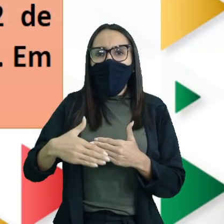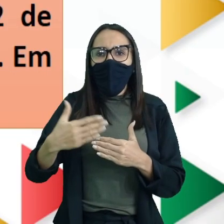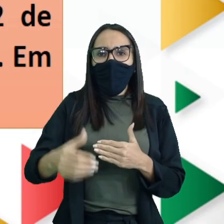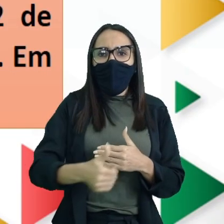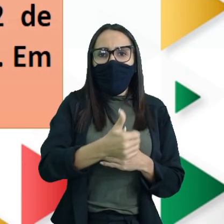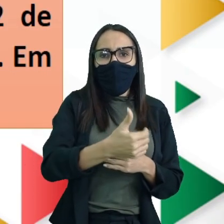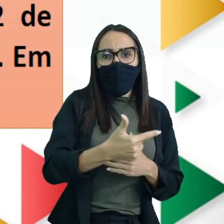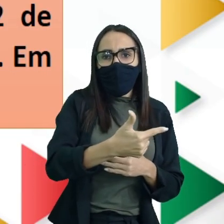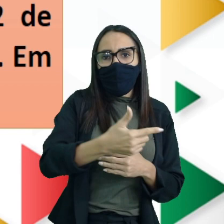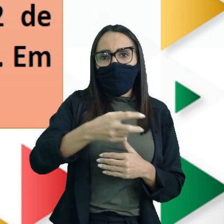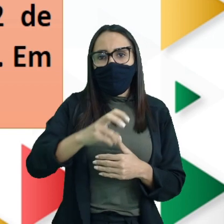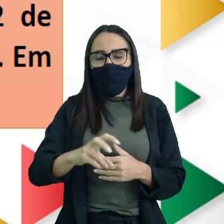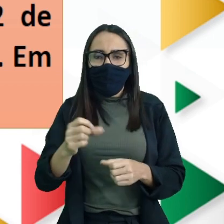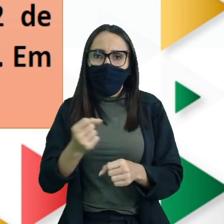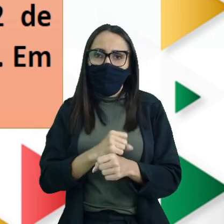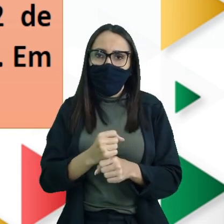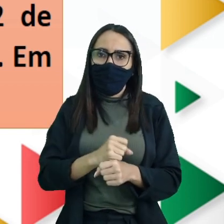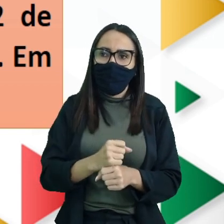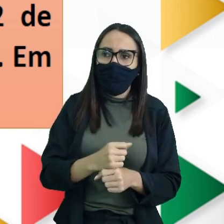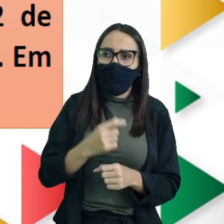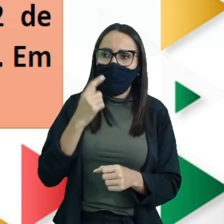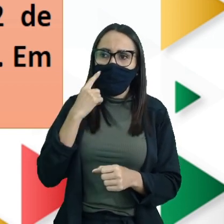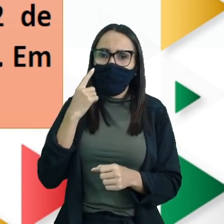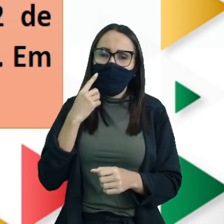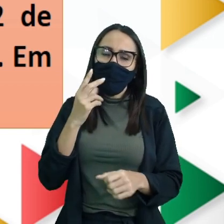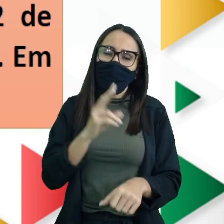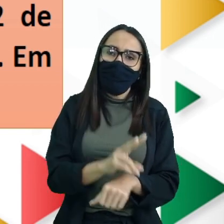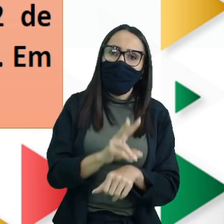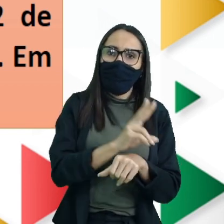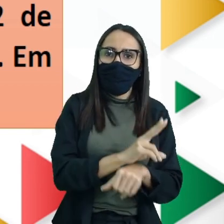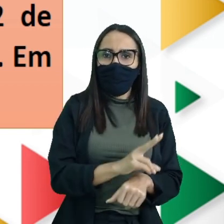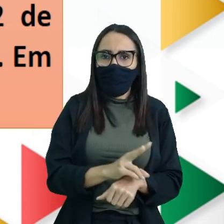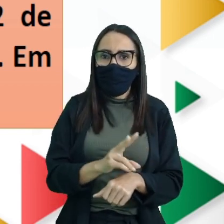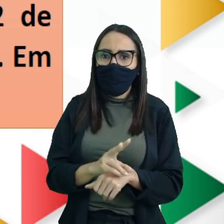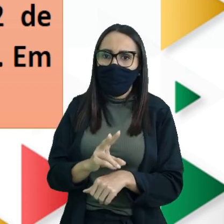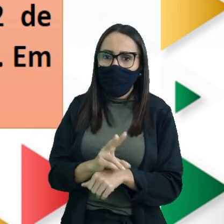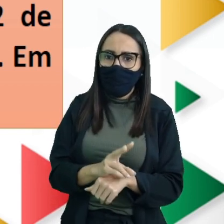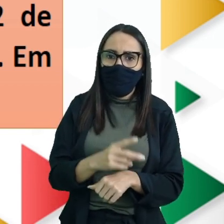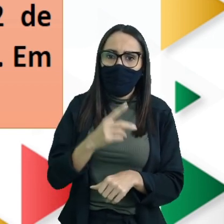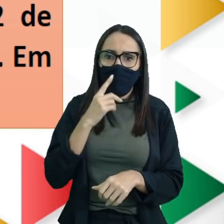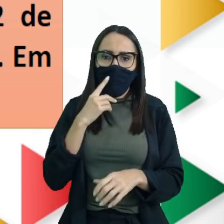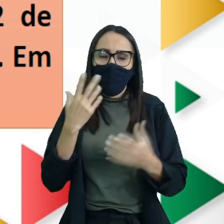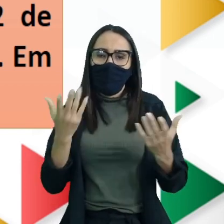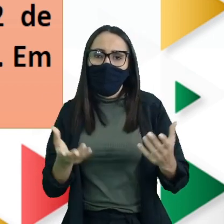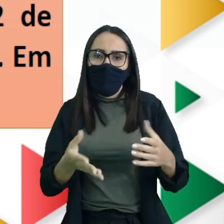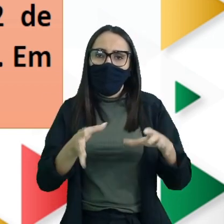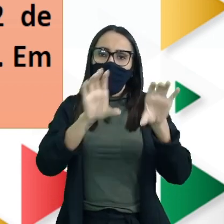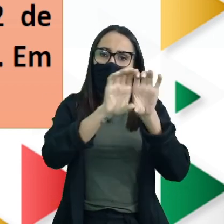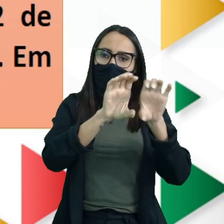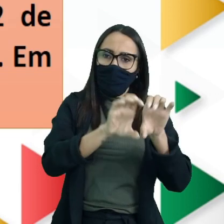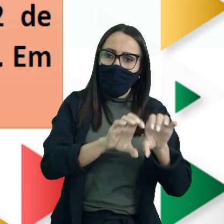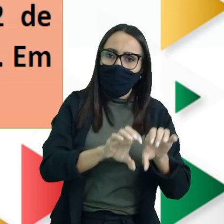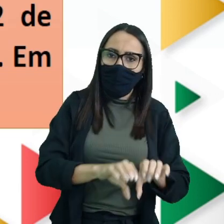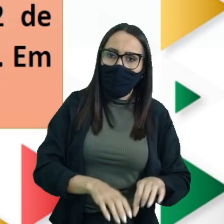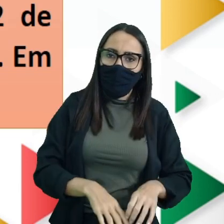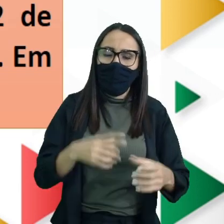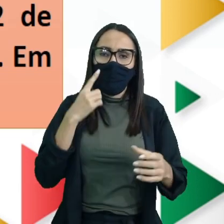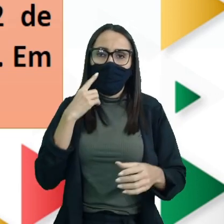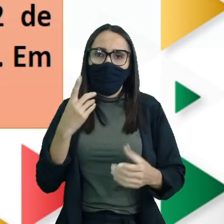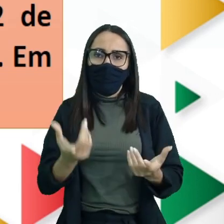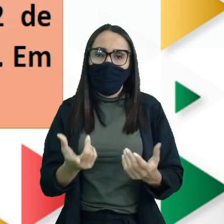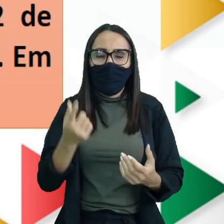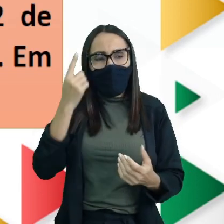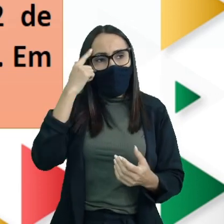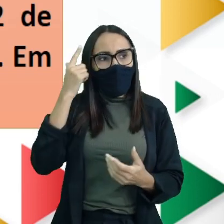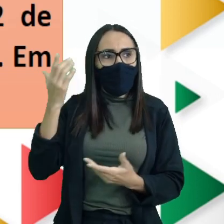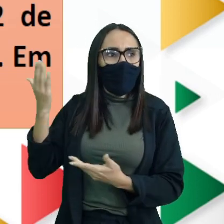ele obviamente não está, ele foi preservado a arquitetura original, mas ele teve reformas, né, como a gente pode ver no slide